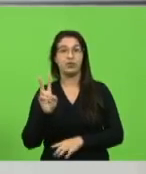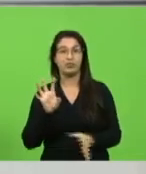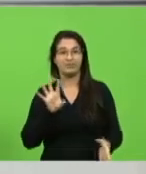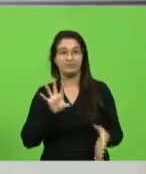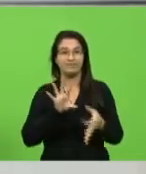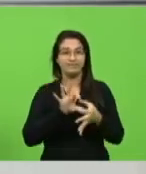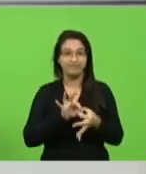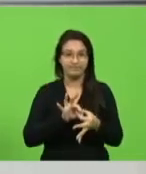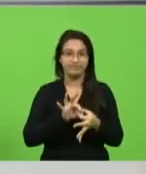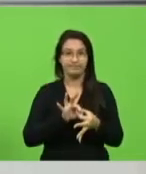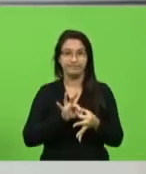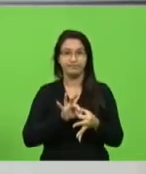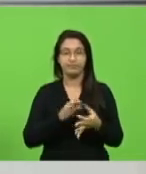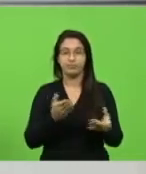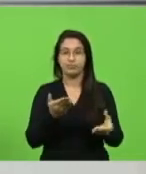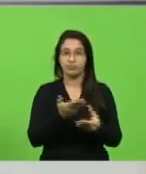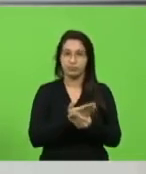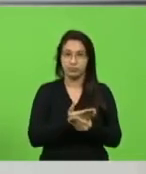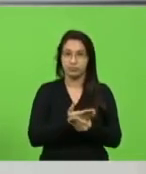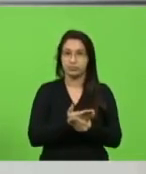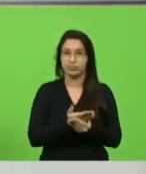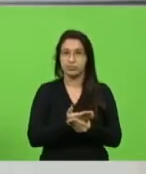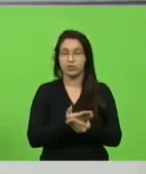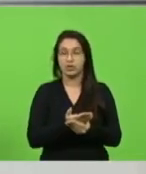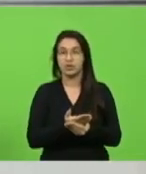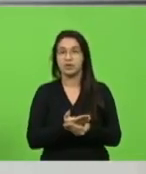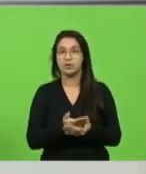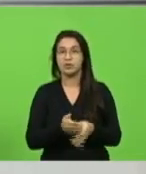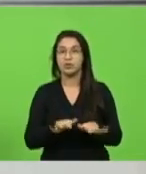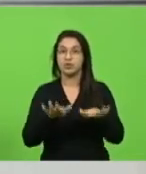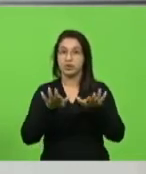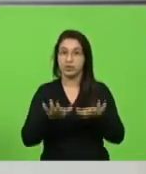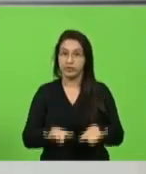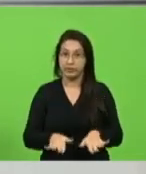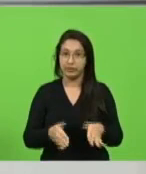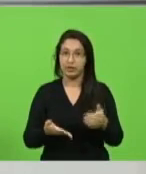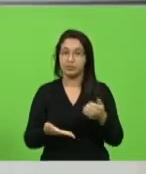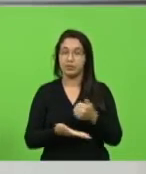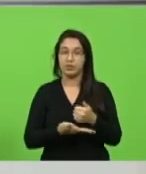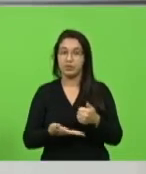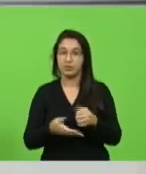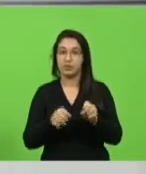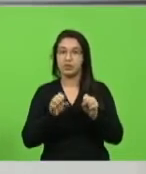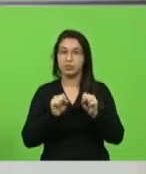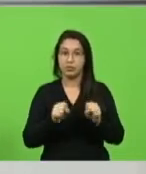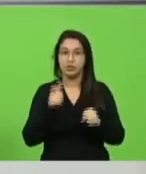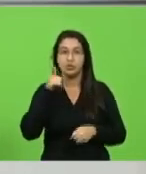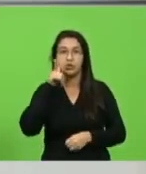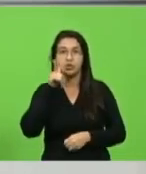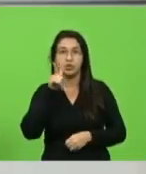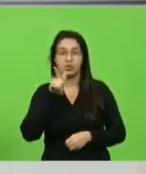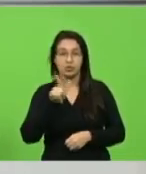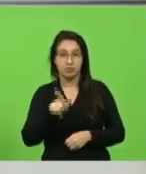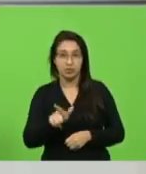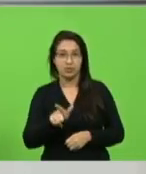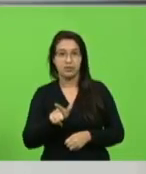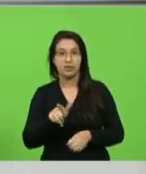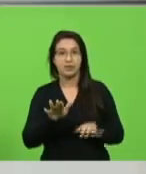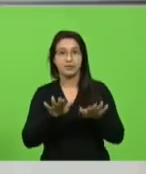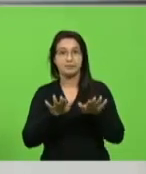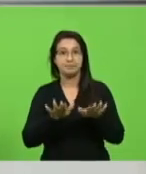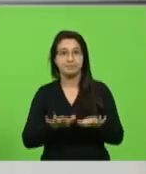Quando esteja bem estabelecido, pode o indício adquirir uma importância predominante